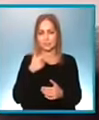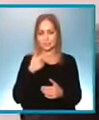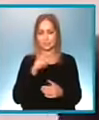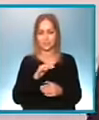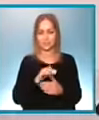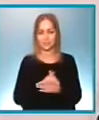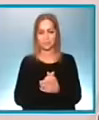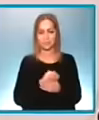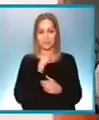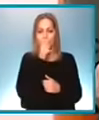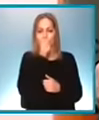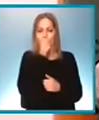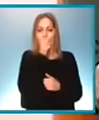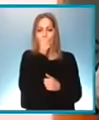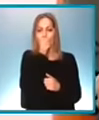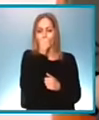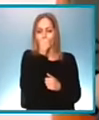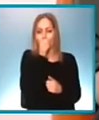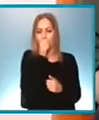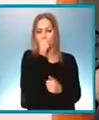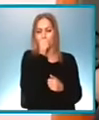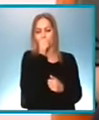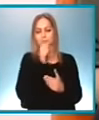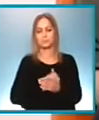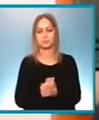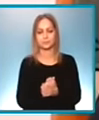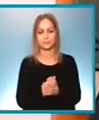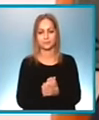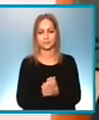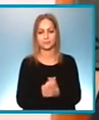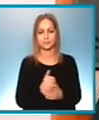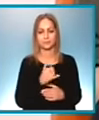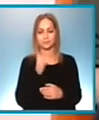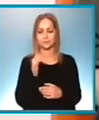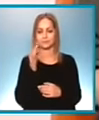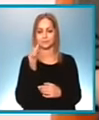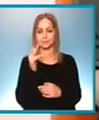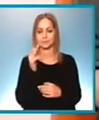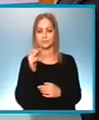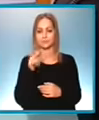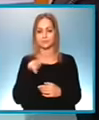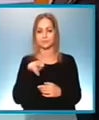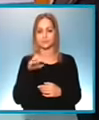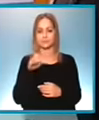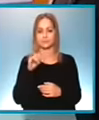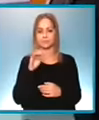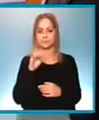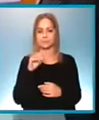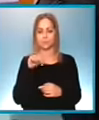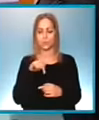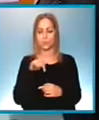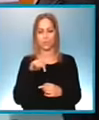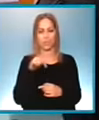dizer poljubac. Lindo. Lindo, obrigado. Lindo. E o Francisco? Fala, Chico, diz. Poljubac. Só me ensinou as